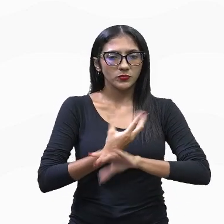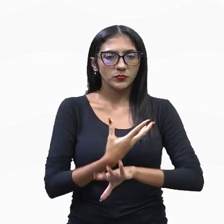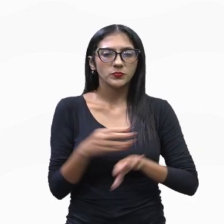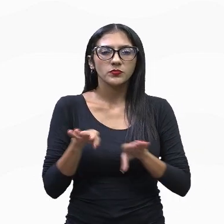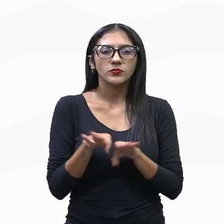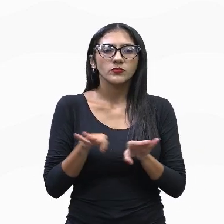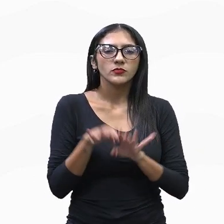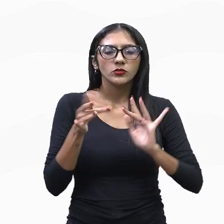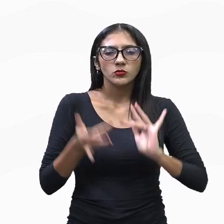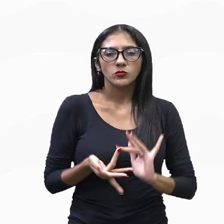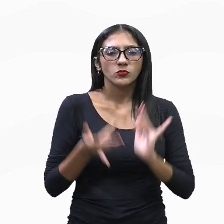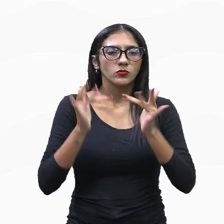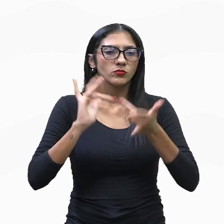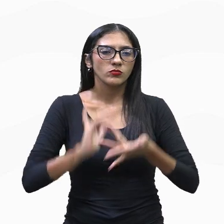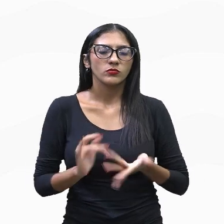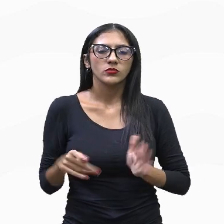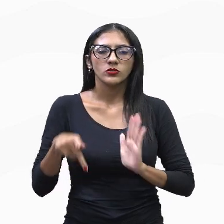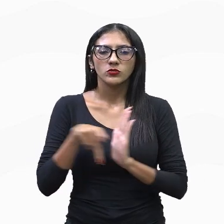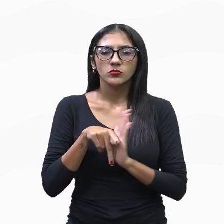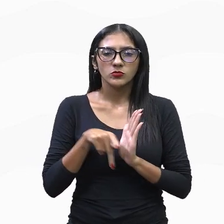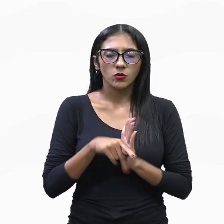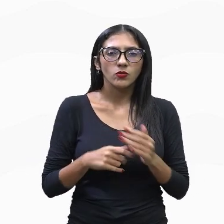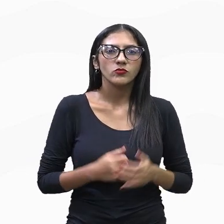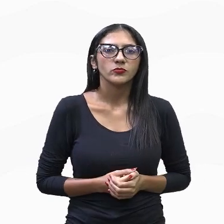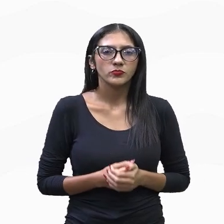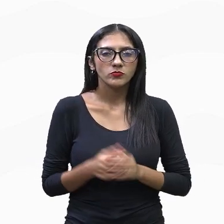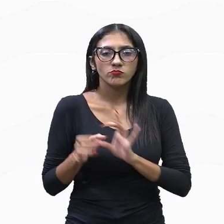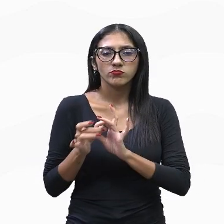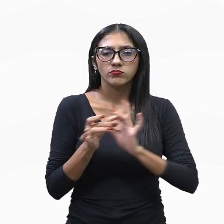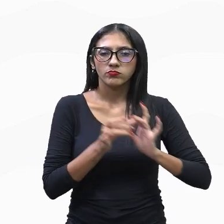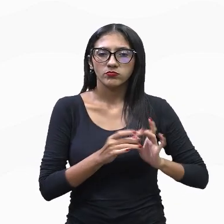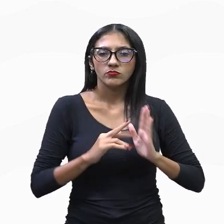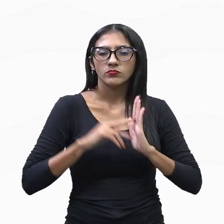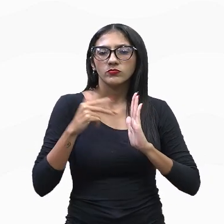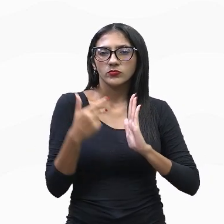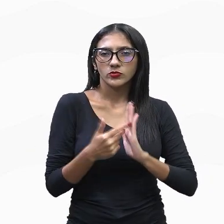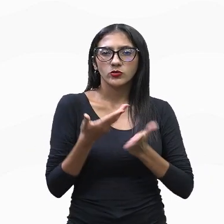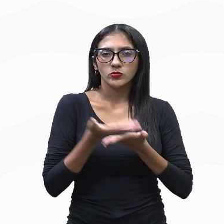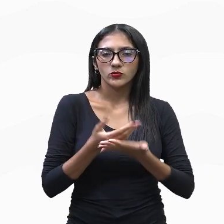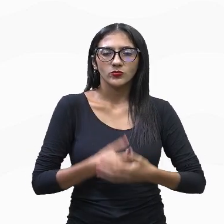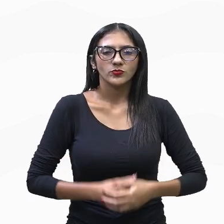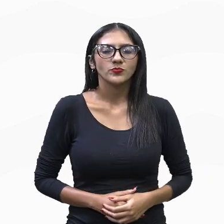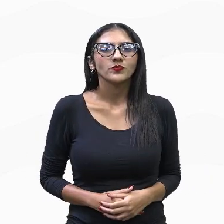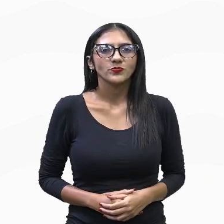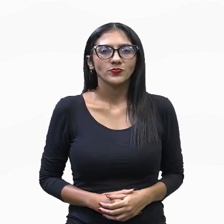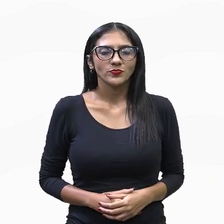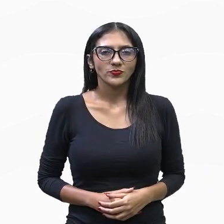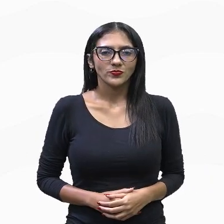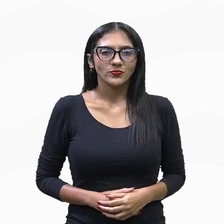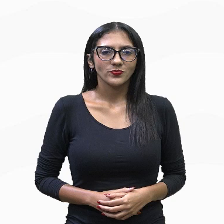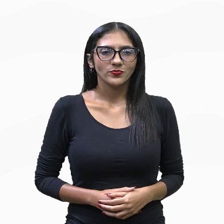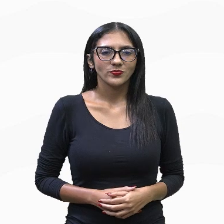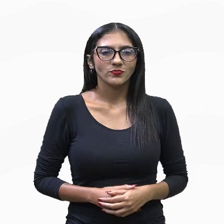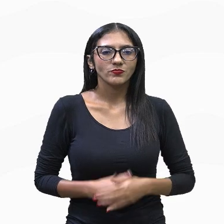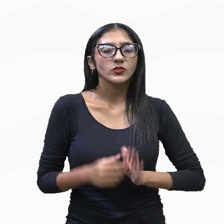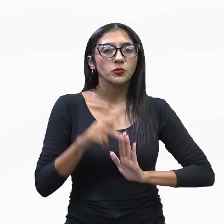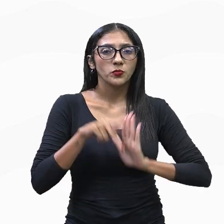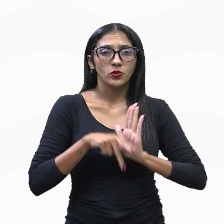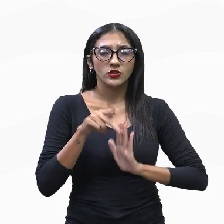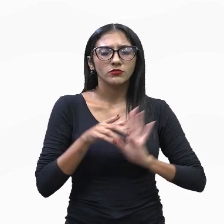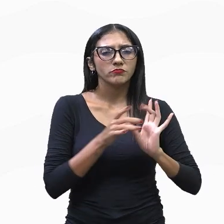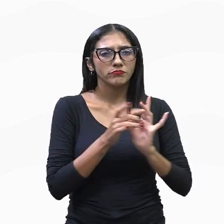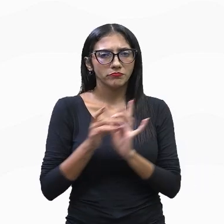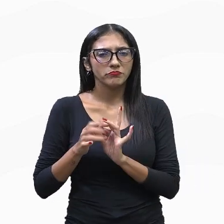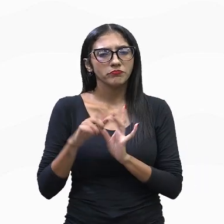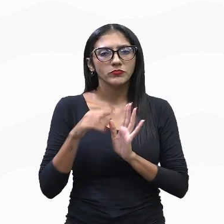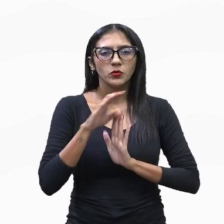de aprendizagem contextualizados e significativos. É isso aí, o projeto integrador.